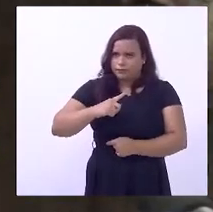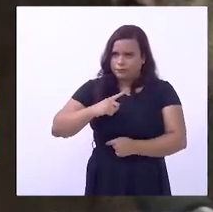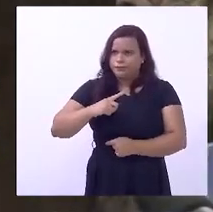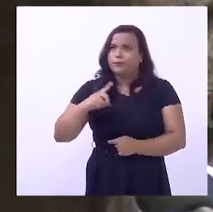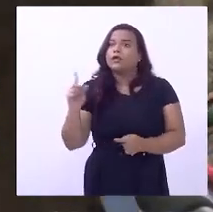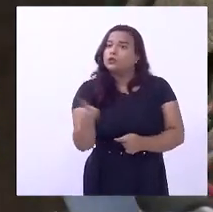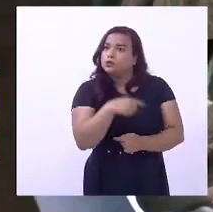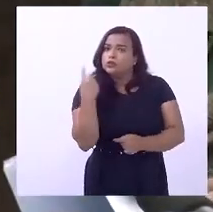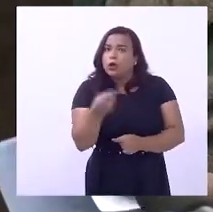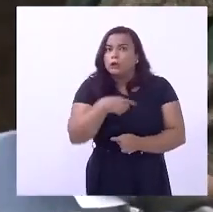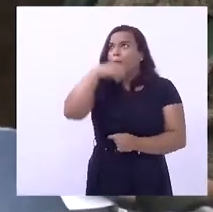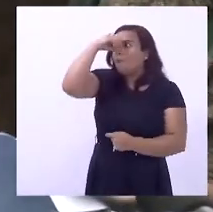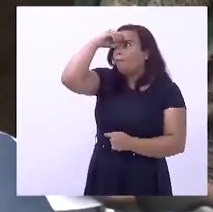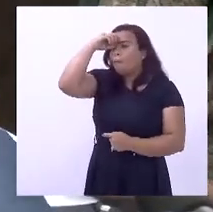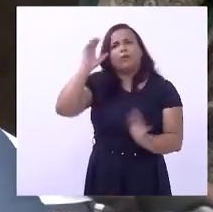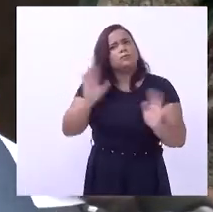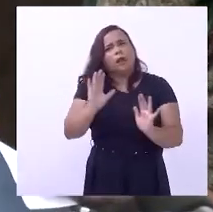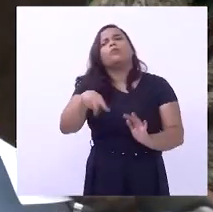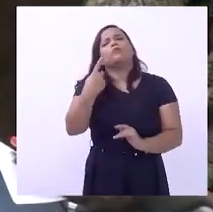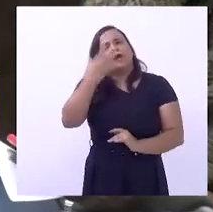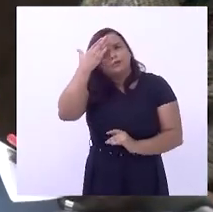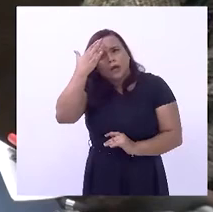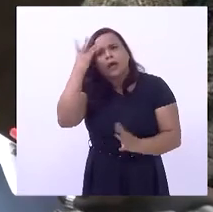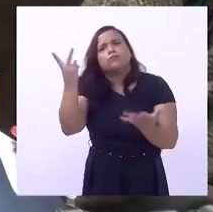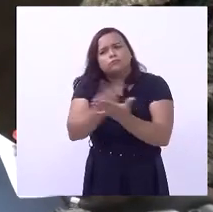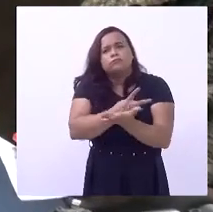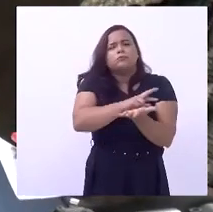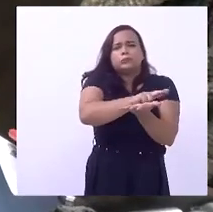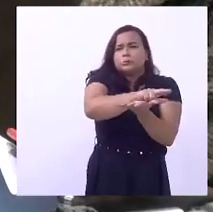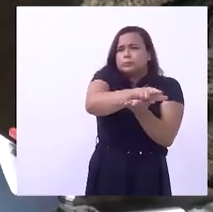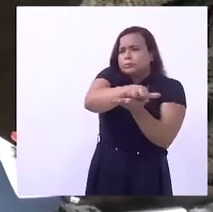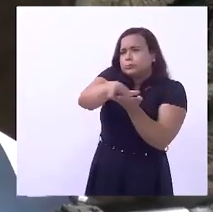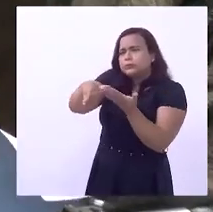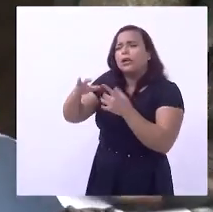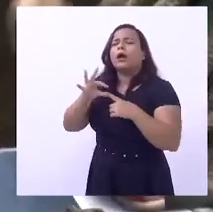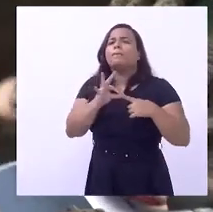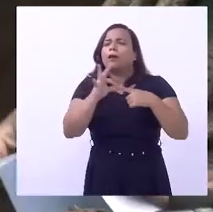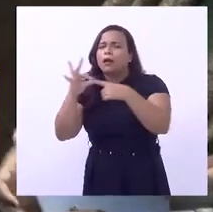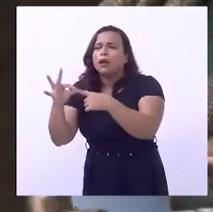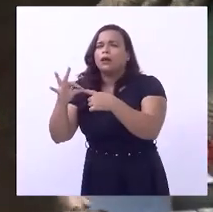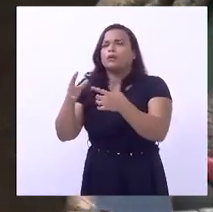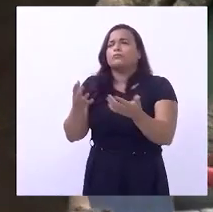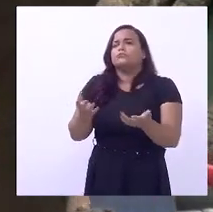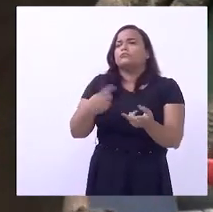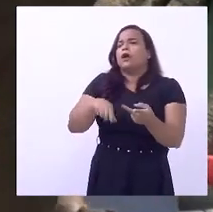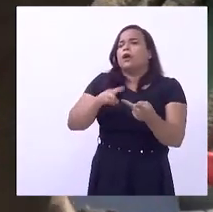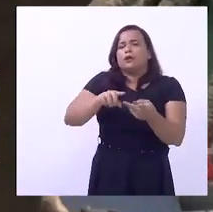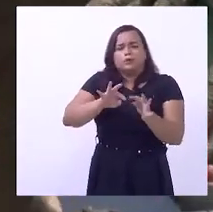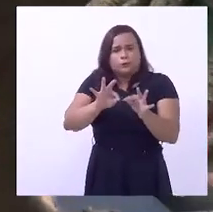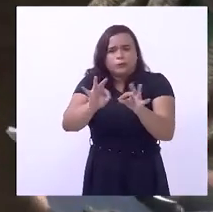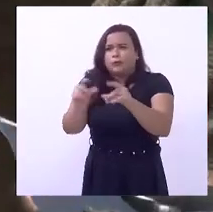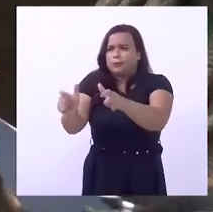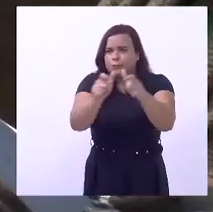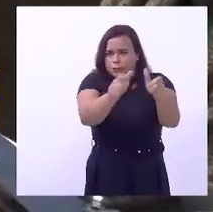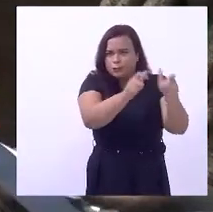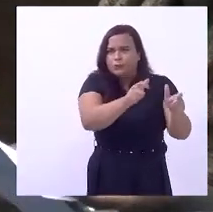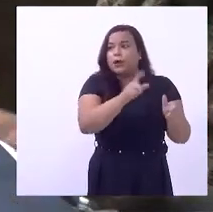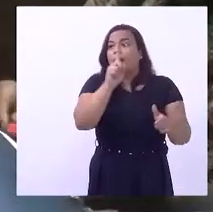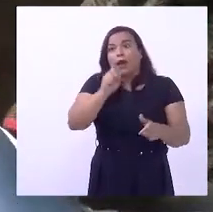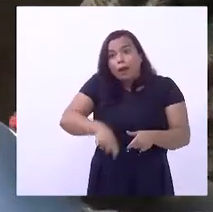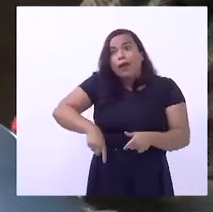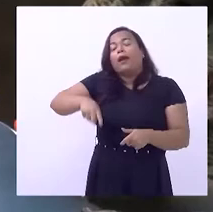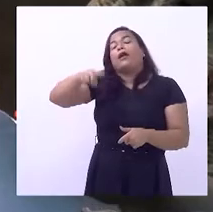tenhamos conhecimento do que acontece nas periferias. Obviamente, por uma questão histórica, nós